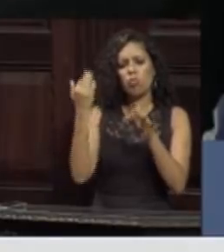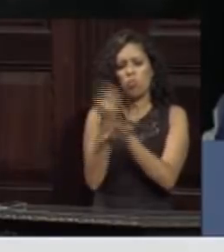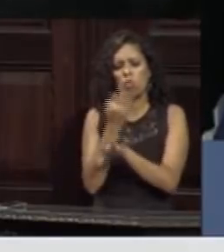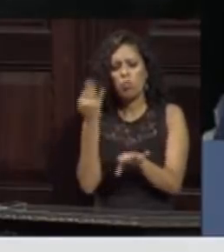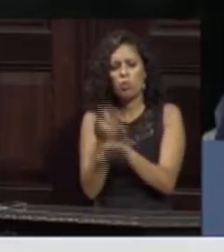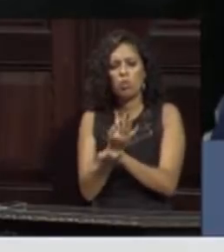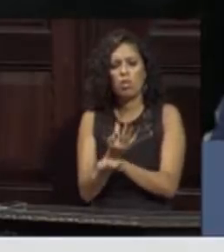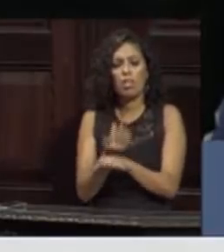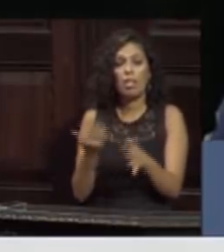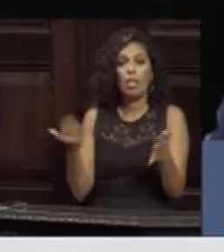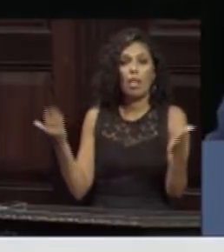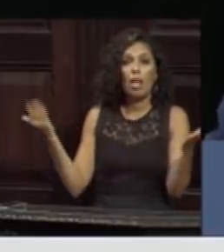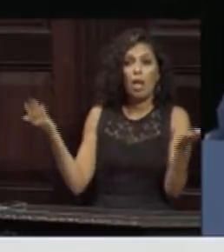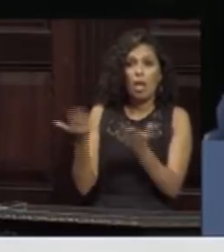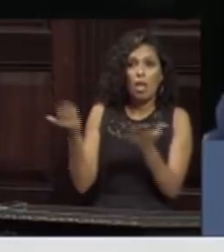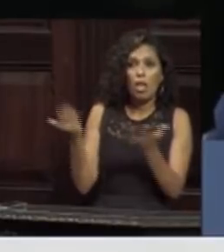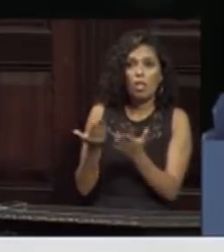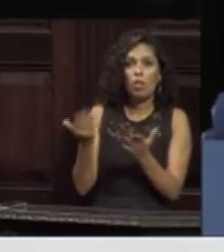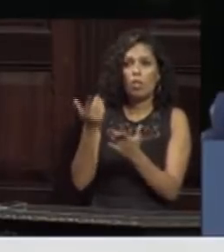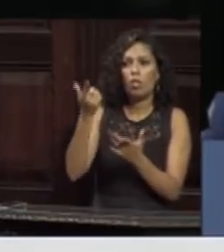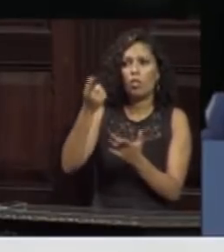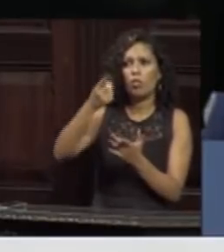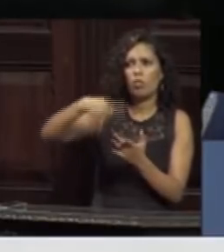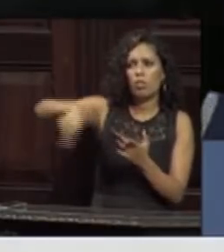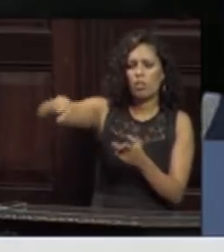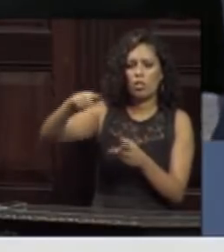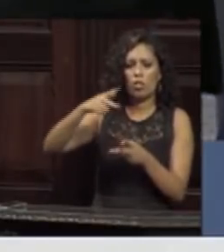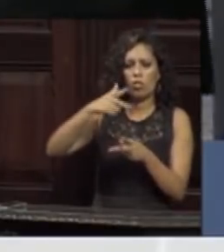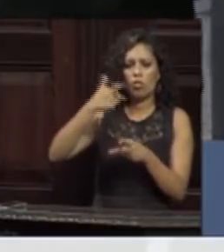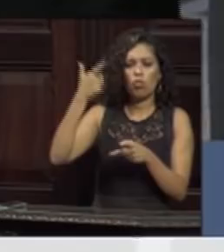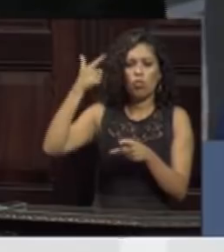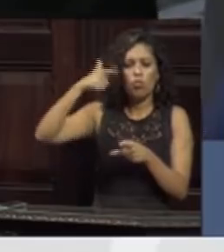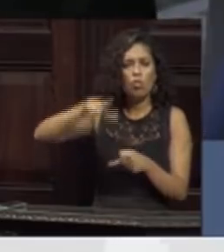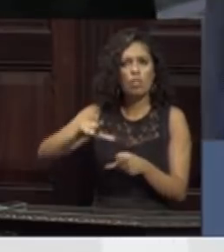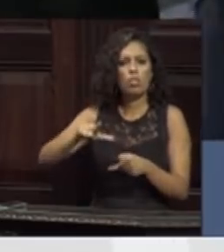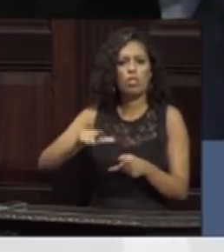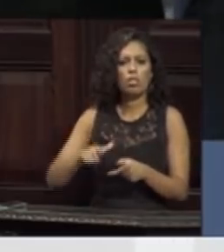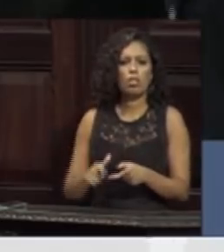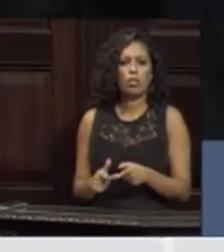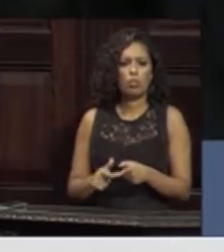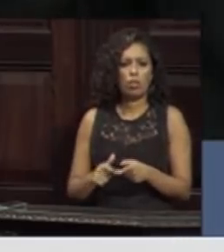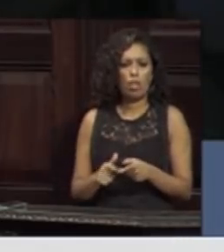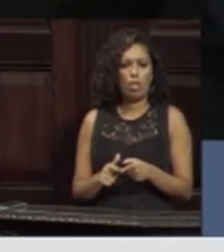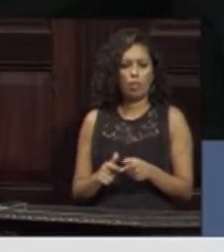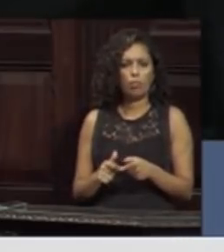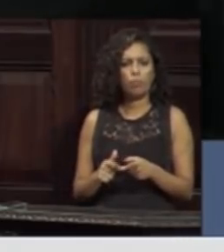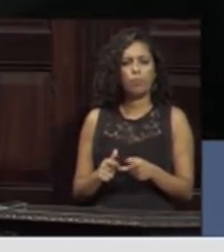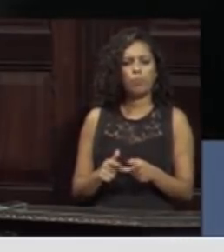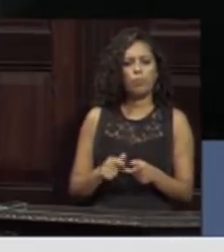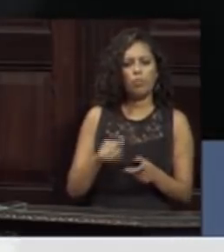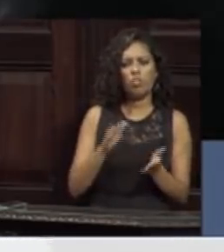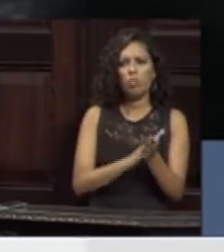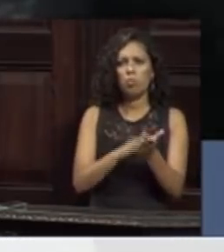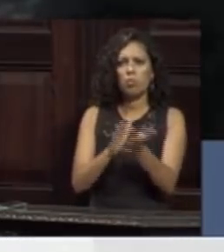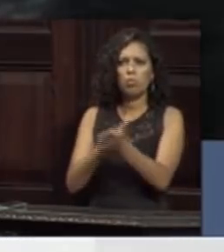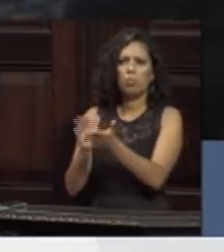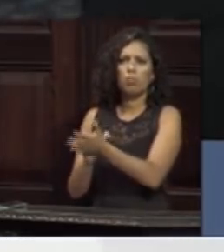enfim, vamos ver uma conquista. Vamos nos manter mobilizados até a aprovação desse plano.